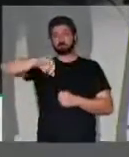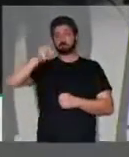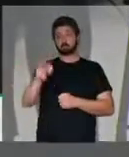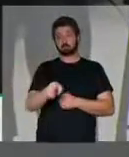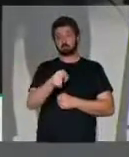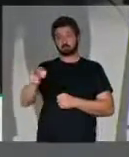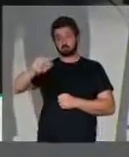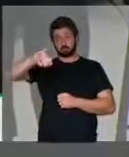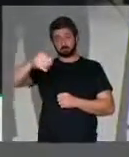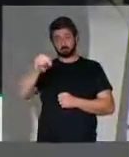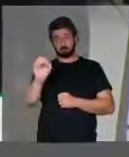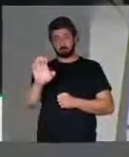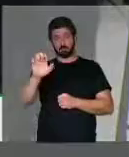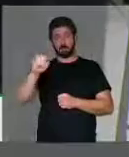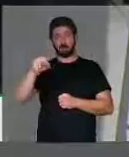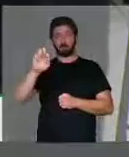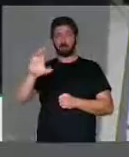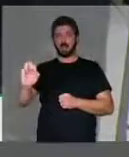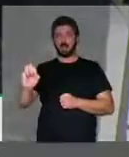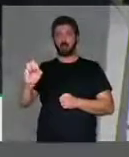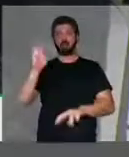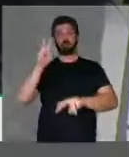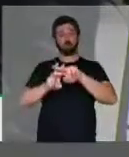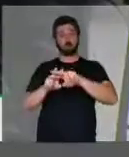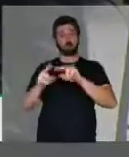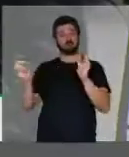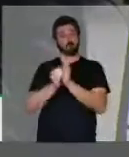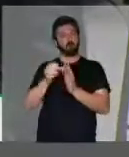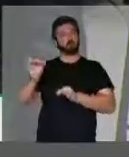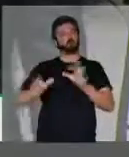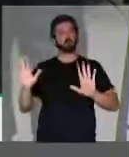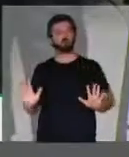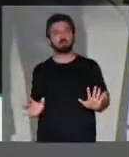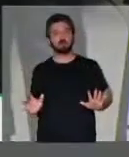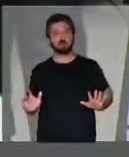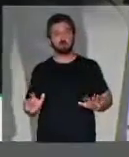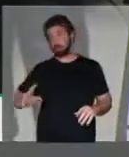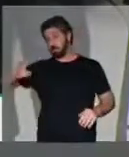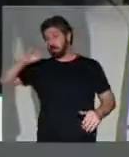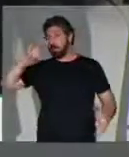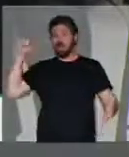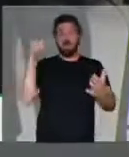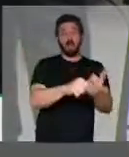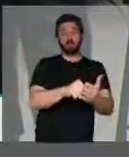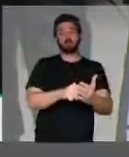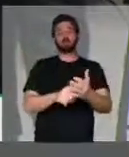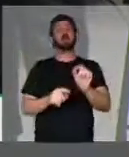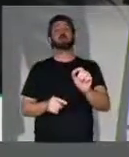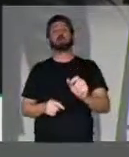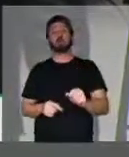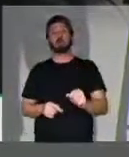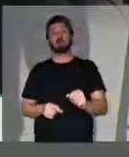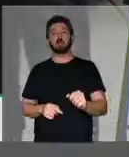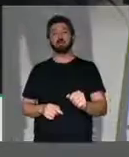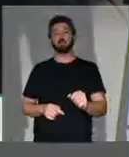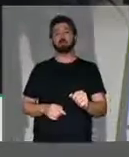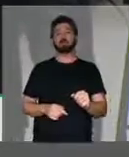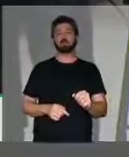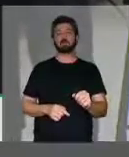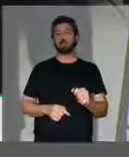Amaro, que foi injustamente preso recentemente, acusado de estar